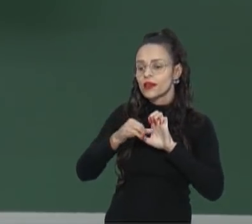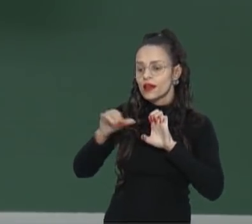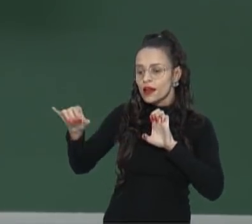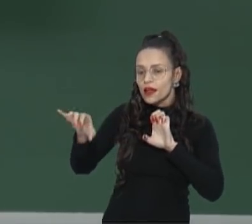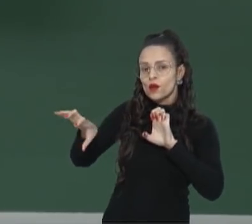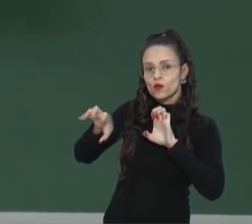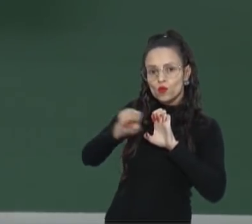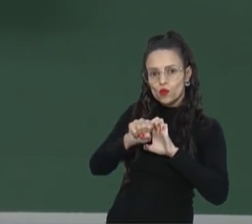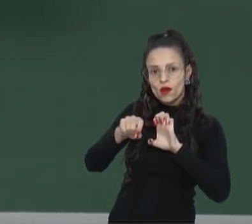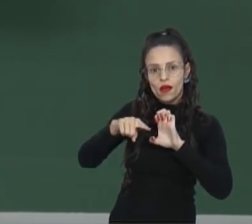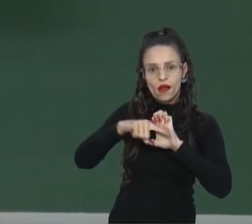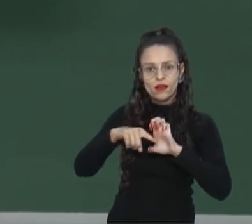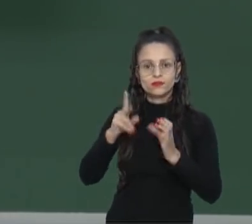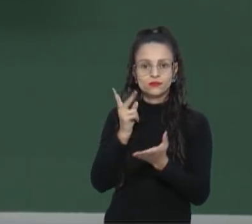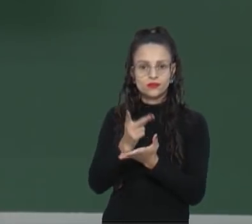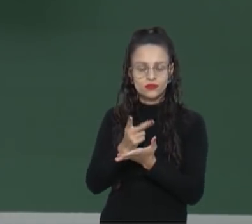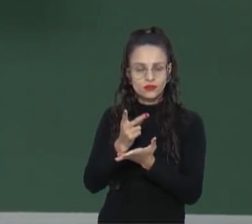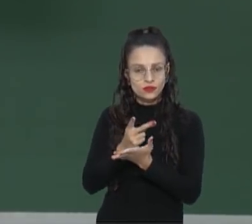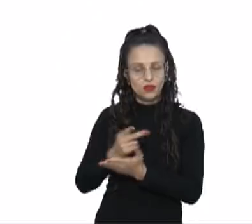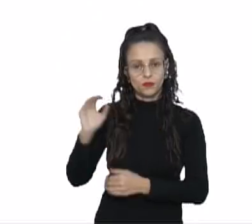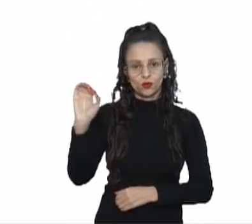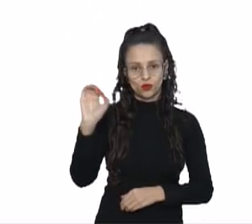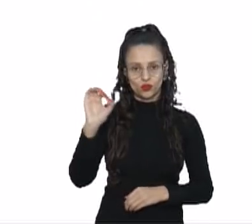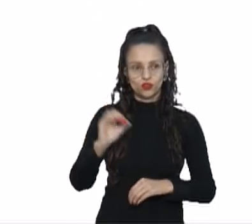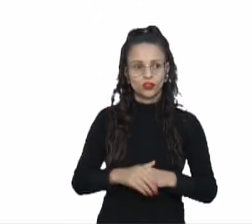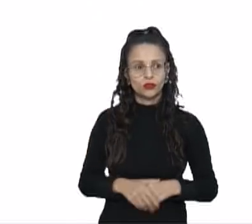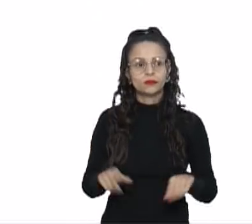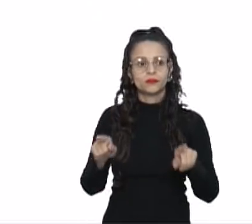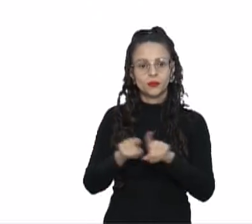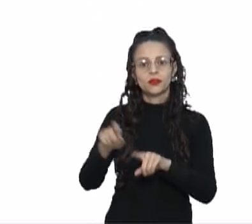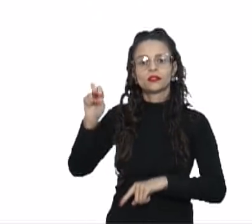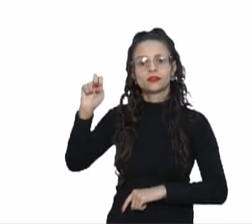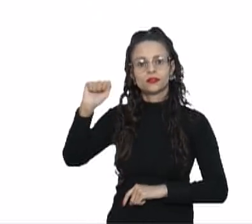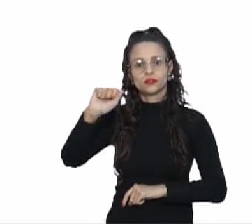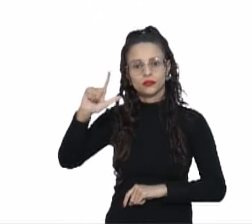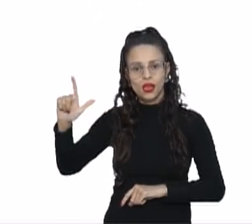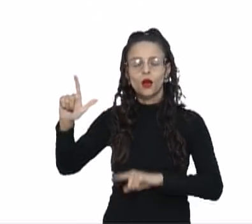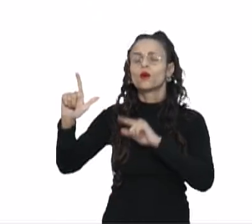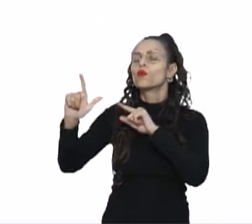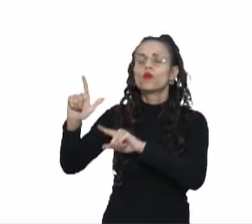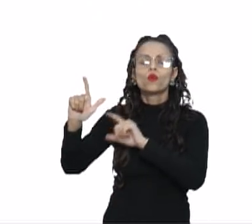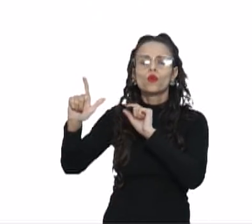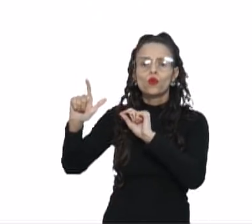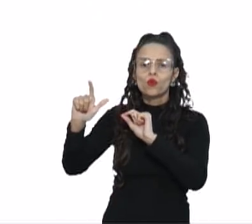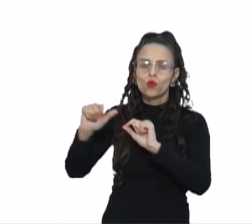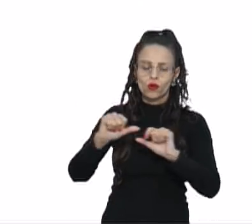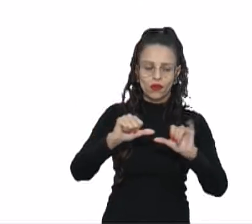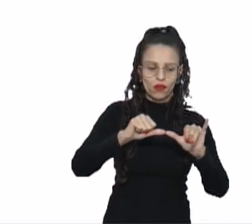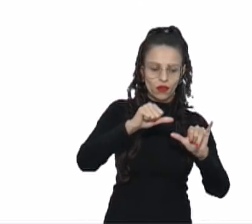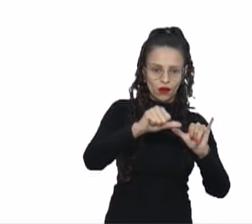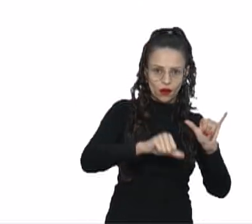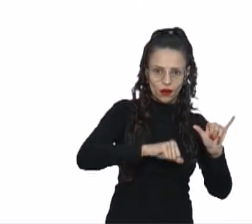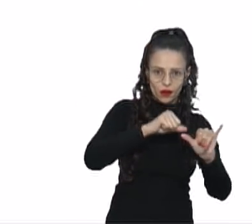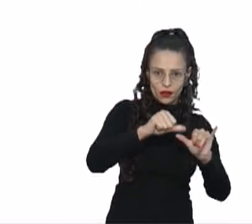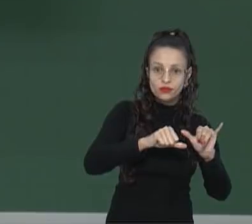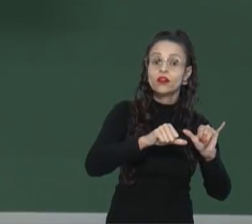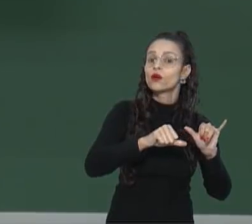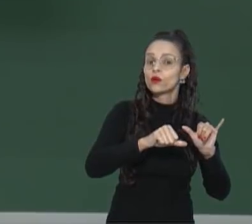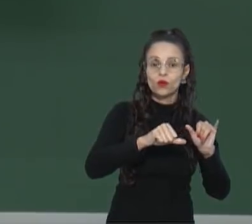oxigênio. E o sal, que é o quê? O resultado da reação entre um ácido e